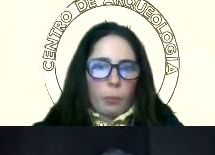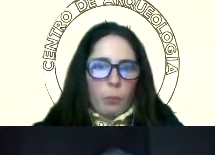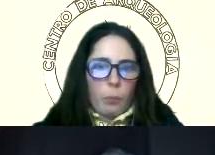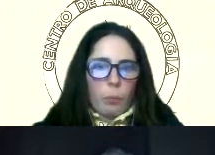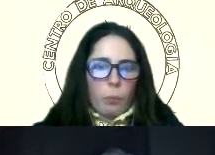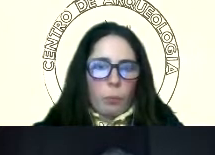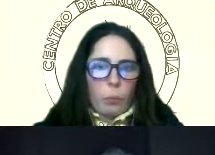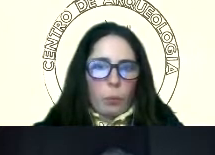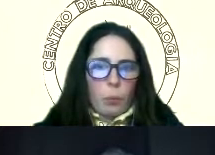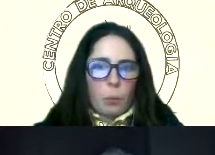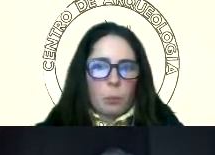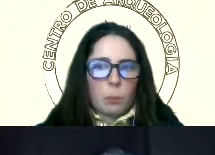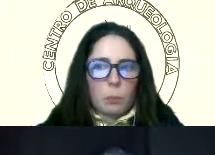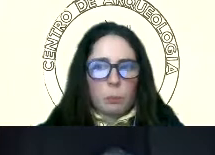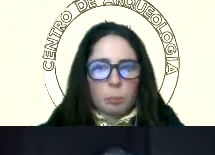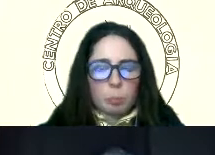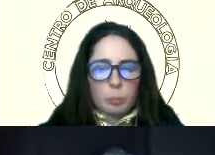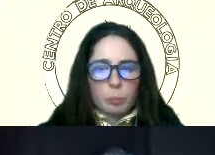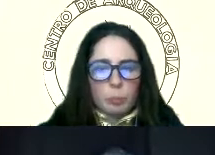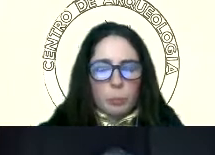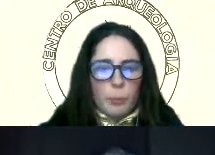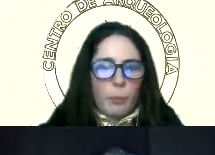de poder